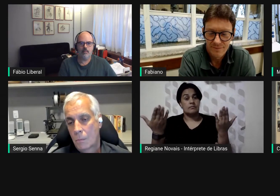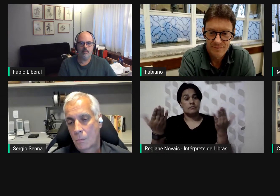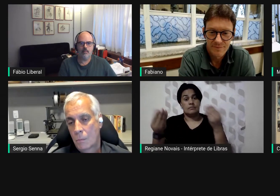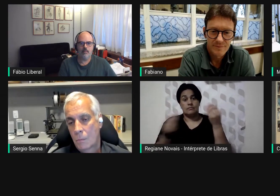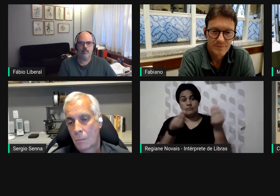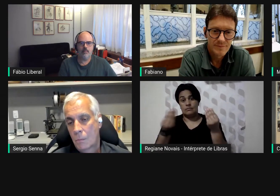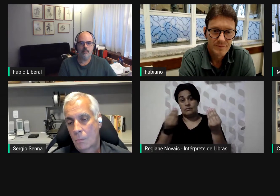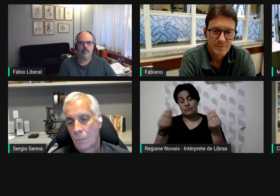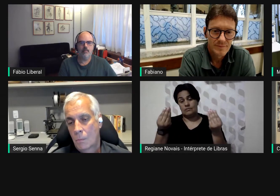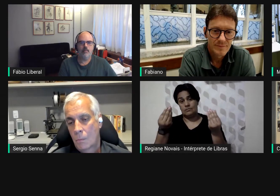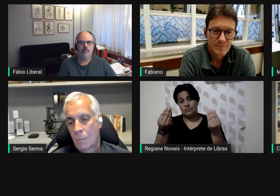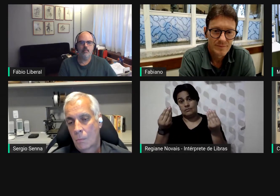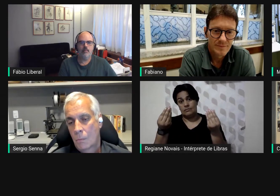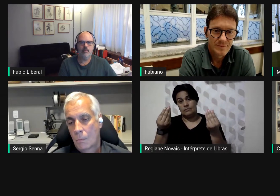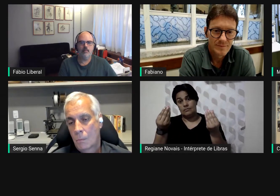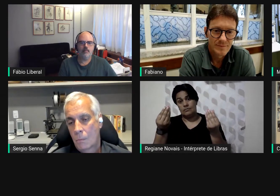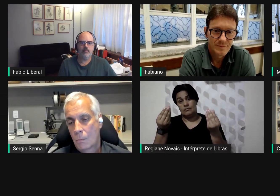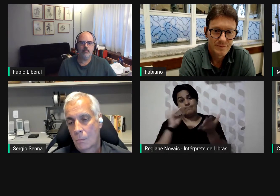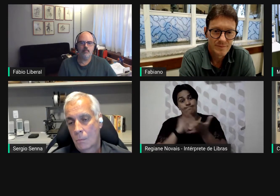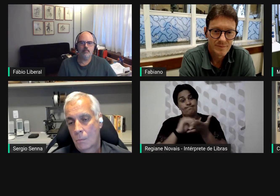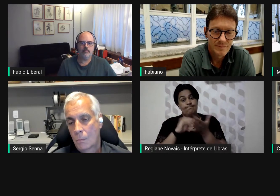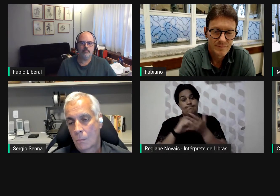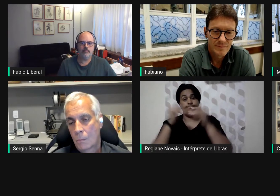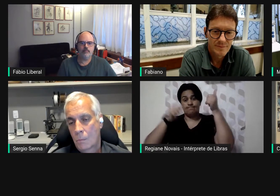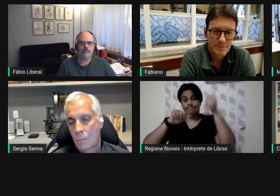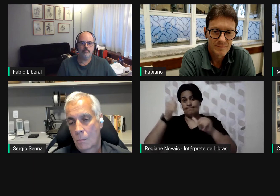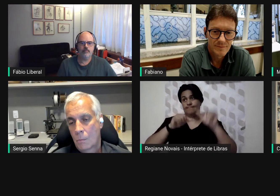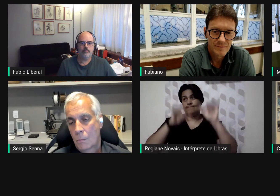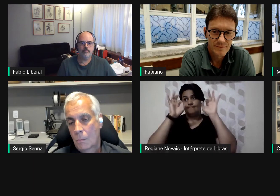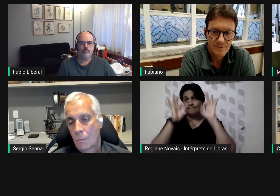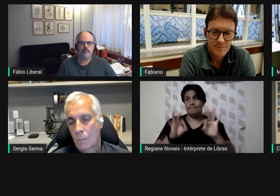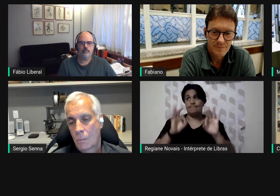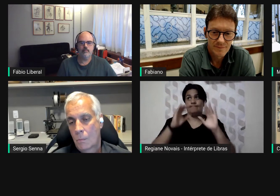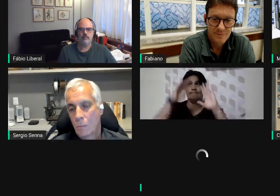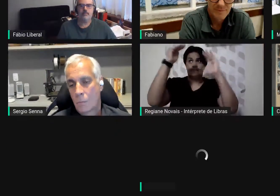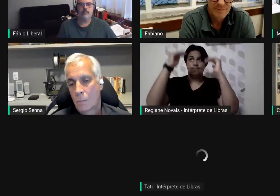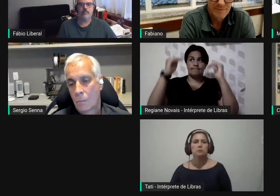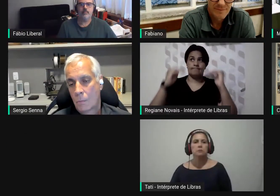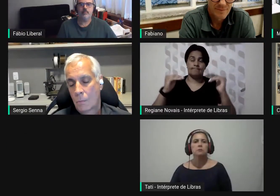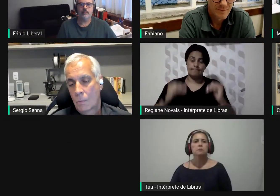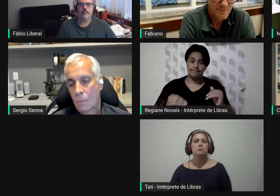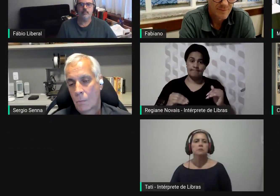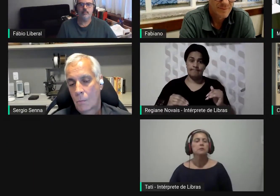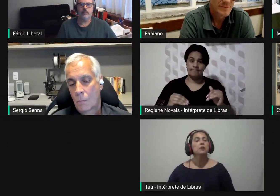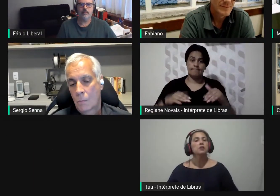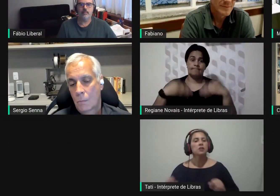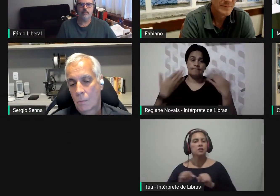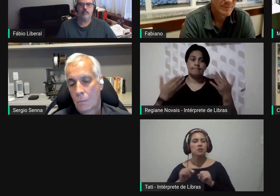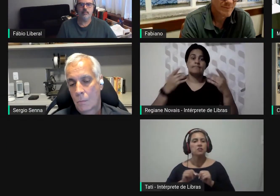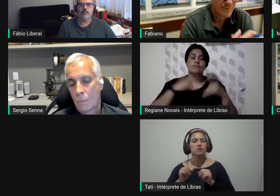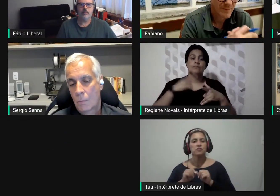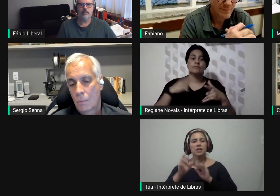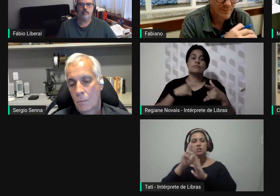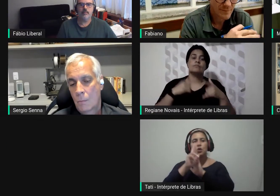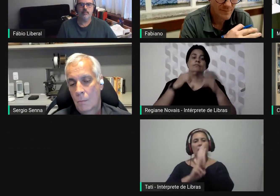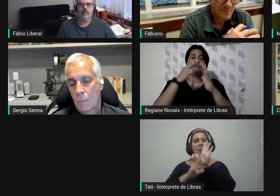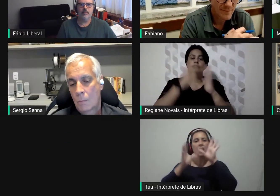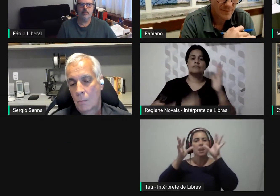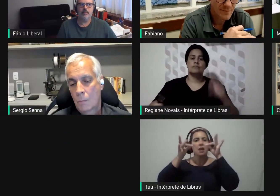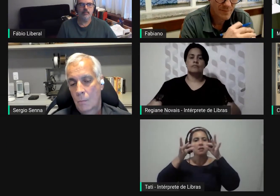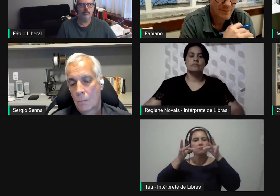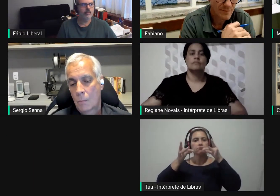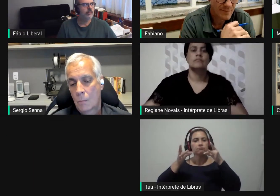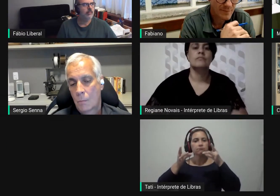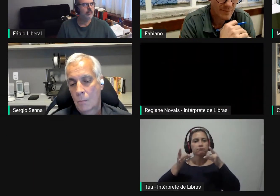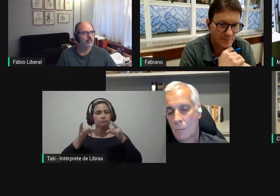uma avaliação adequada pelas instâncias superiores ou seja produz-se um relatório muito detalhado e esse